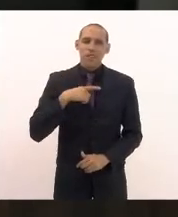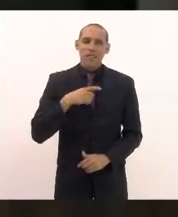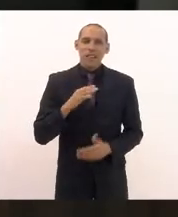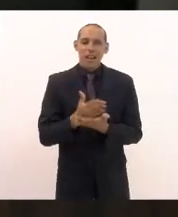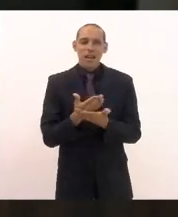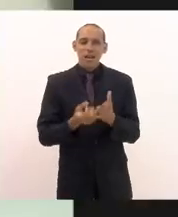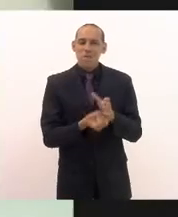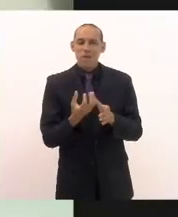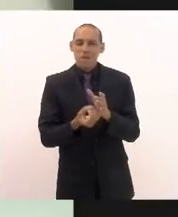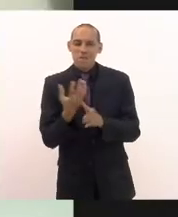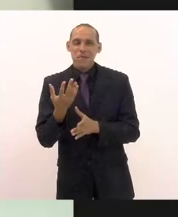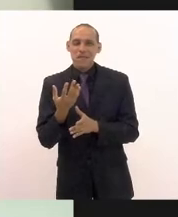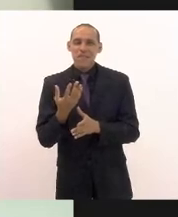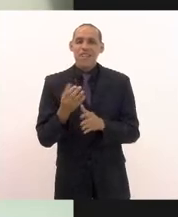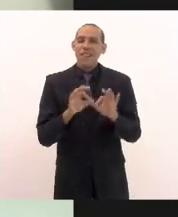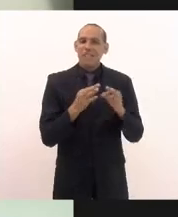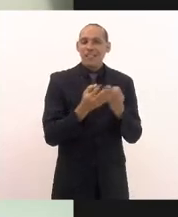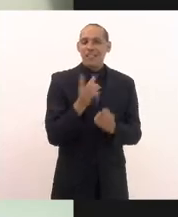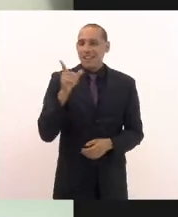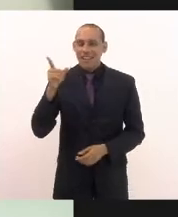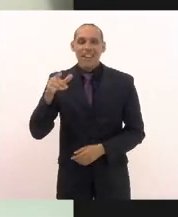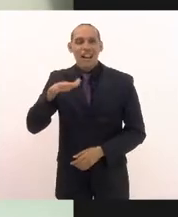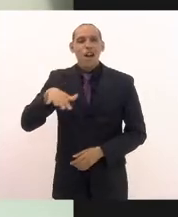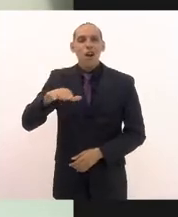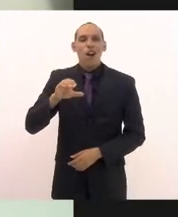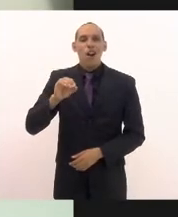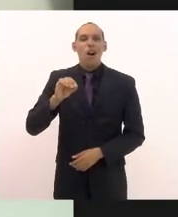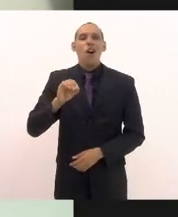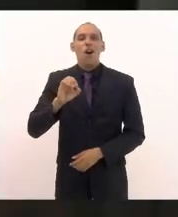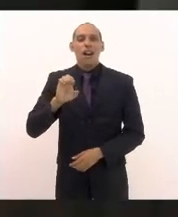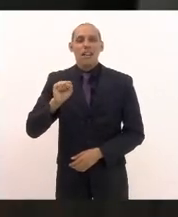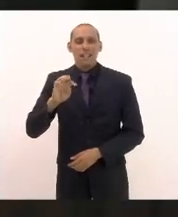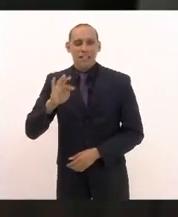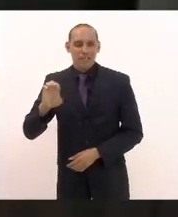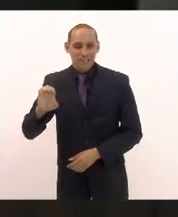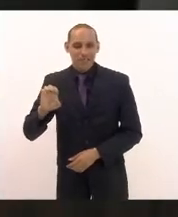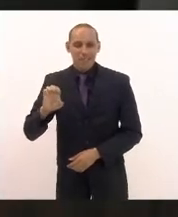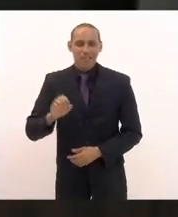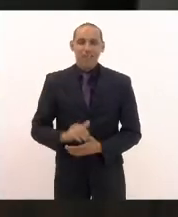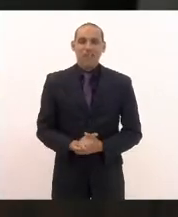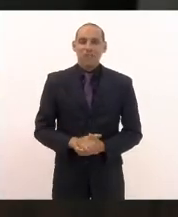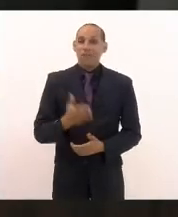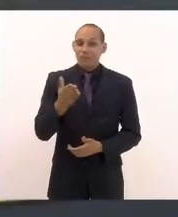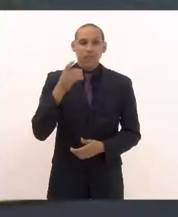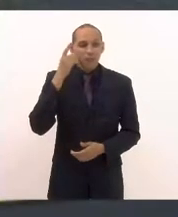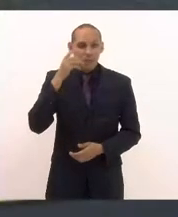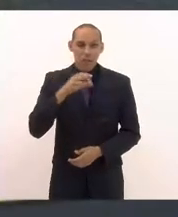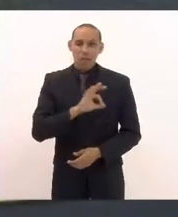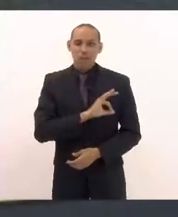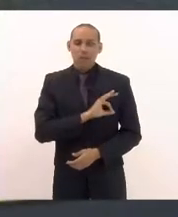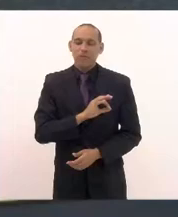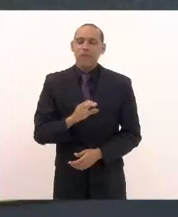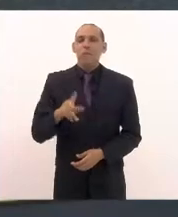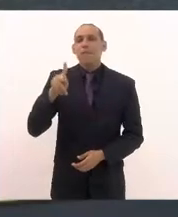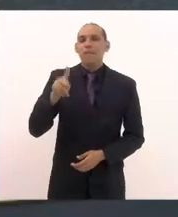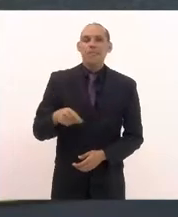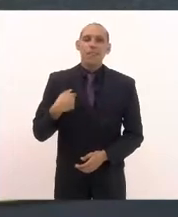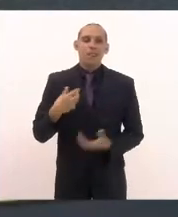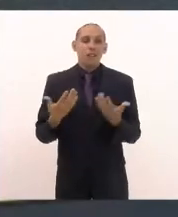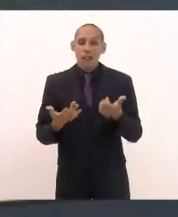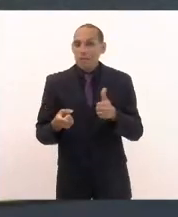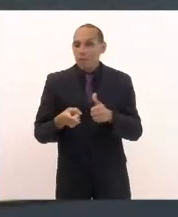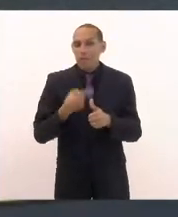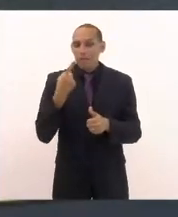Oeste, né, Lucinha, que a gente precisa também valorizar muito. Deputada Marta Rocha. Presidente, eu quero, em primeiro